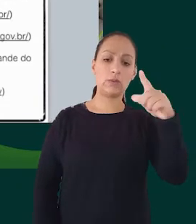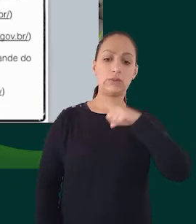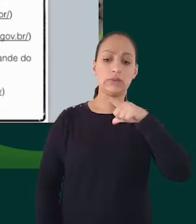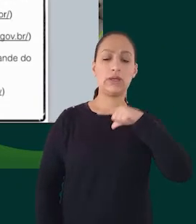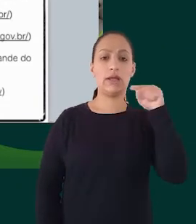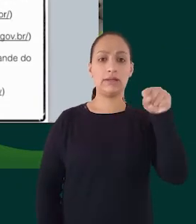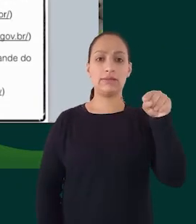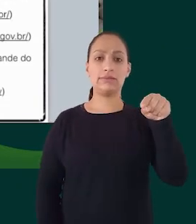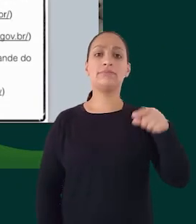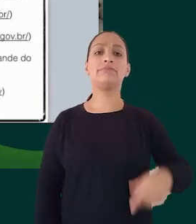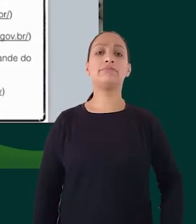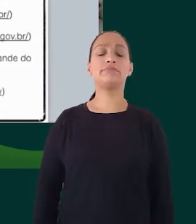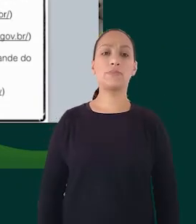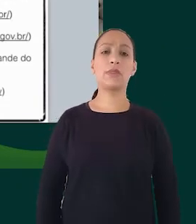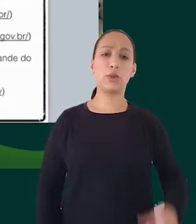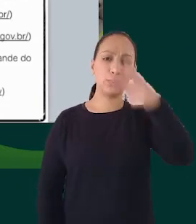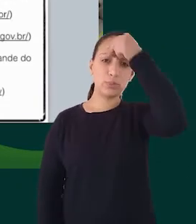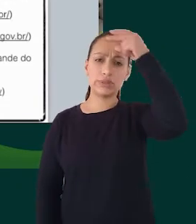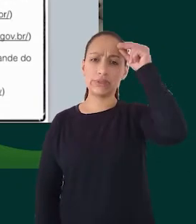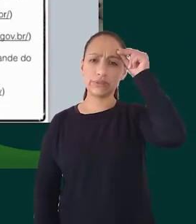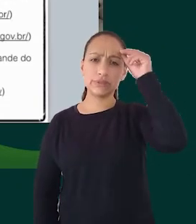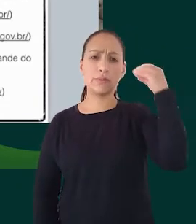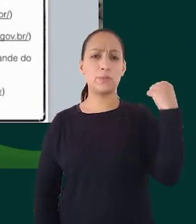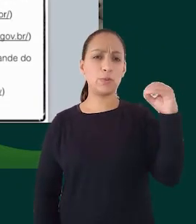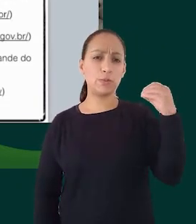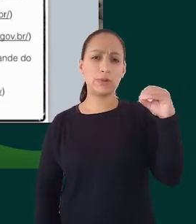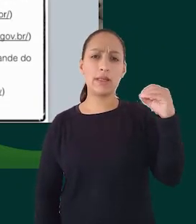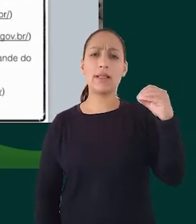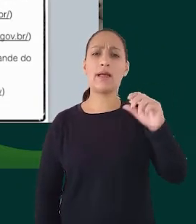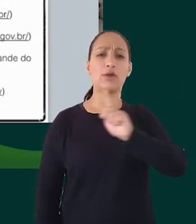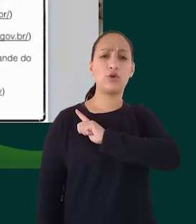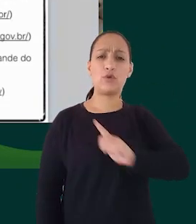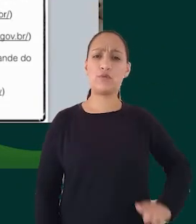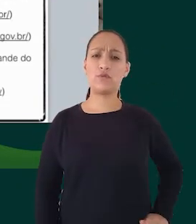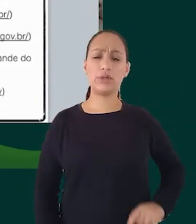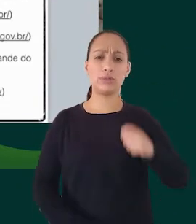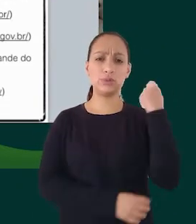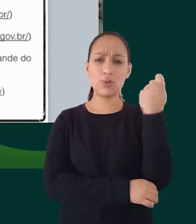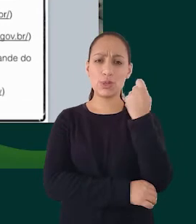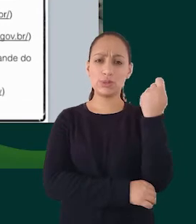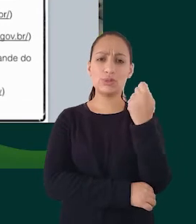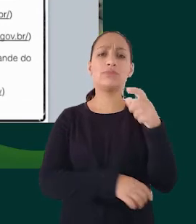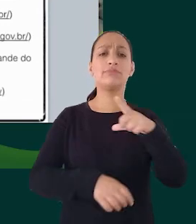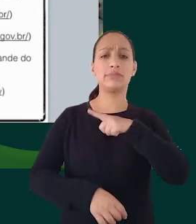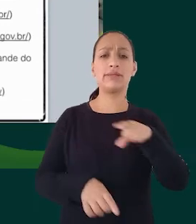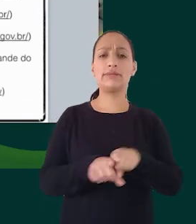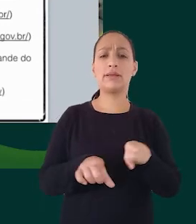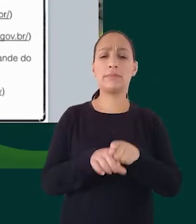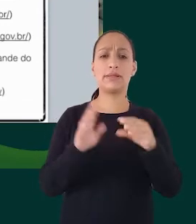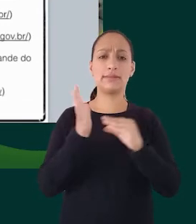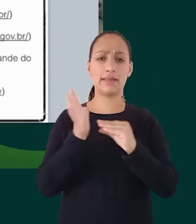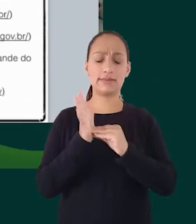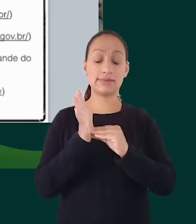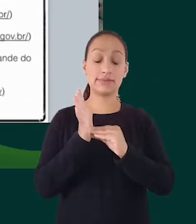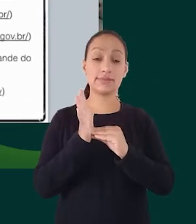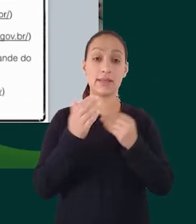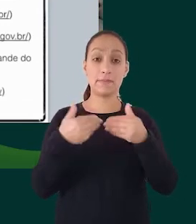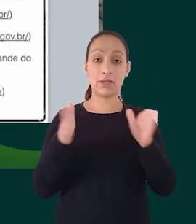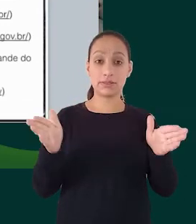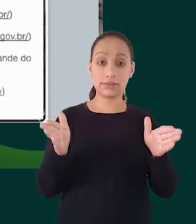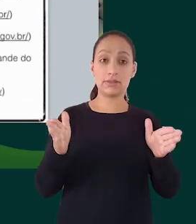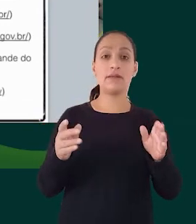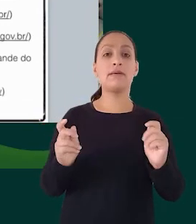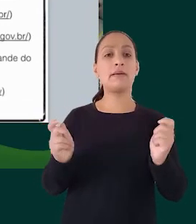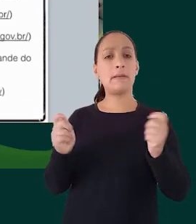o Governo do Rio Grande do Sul também tem dados abertos, que a gente pode baixar e utilizar machine learning para aplicar esses